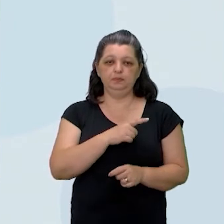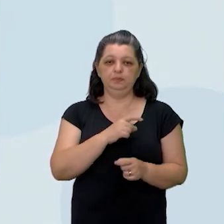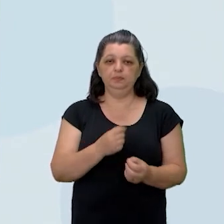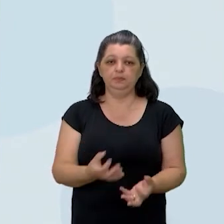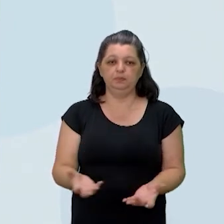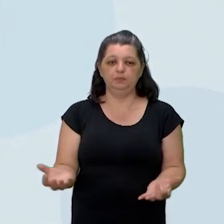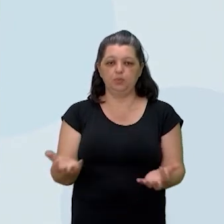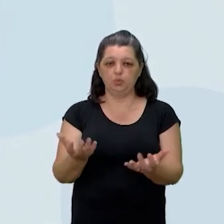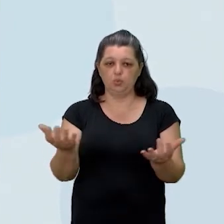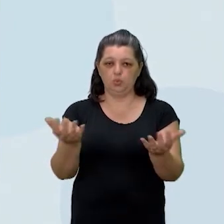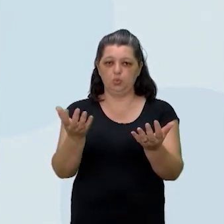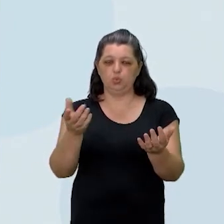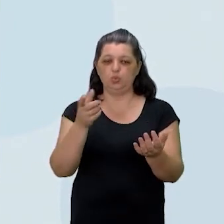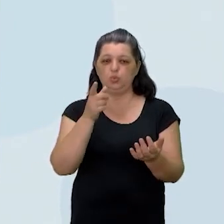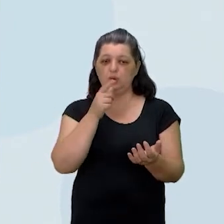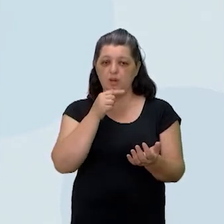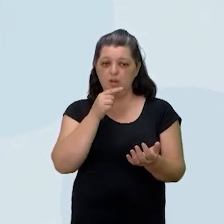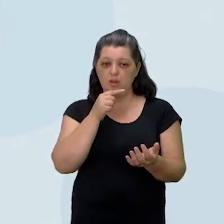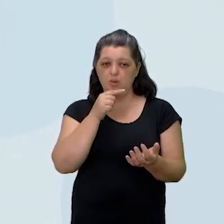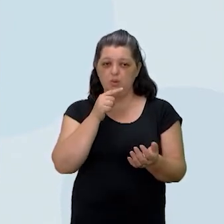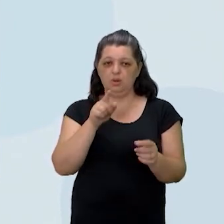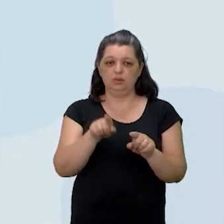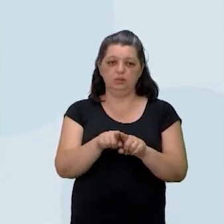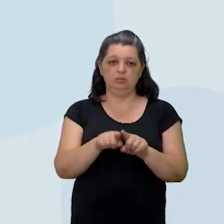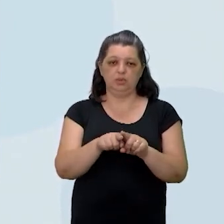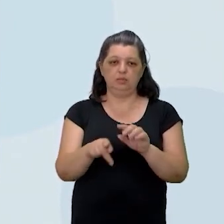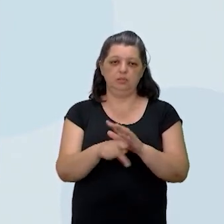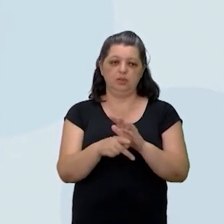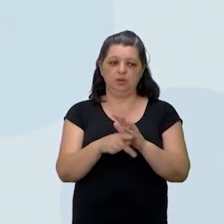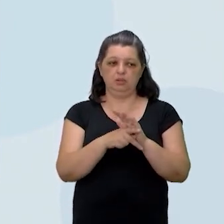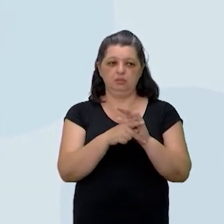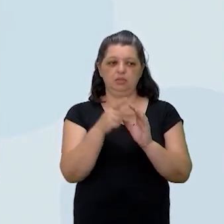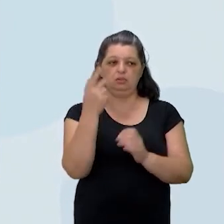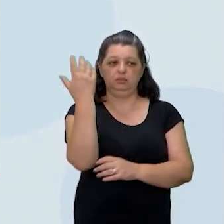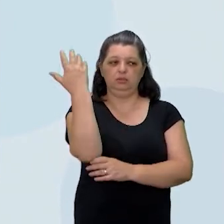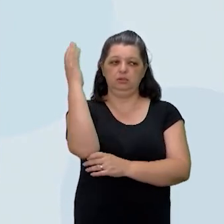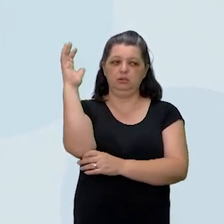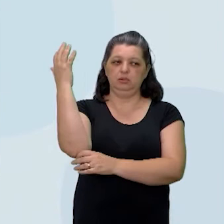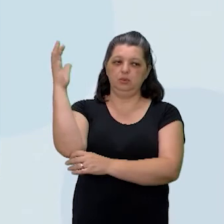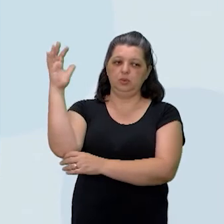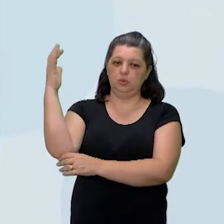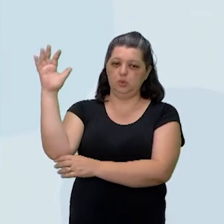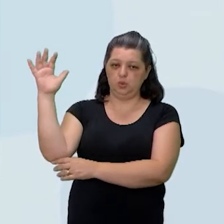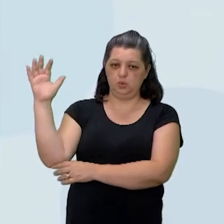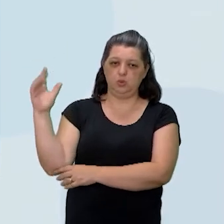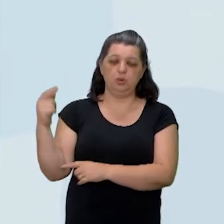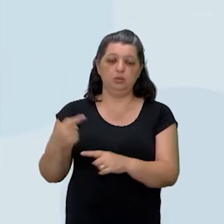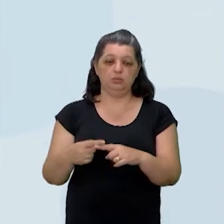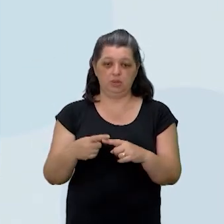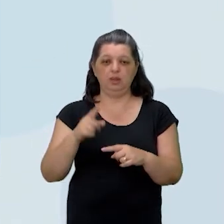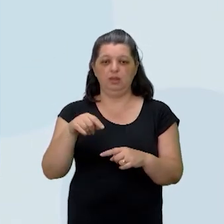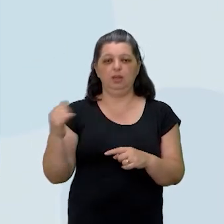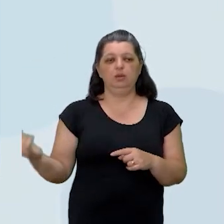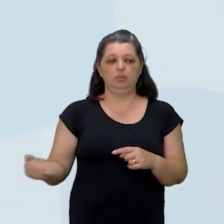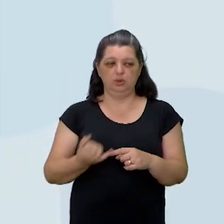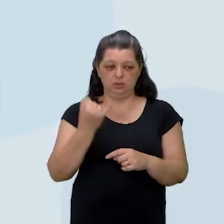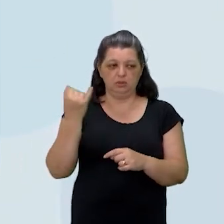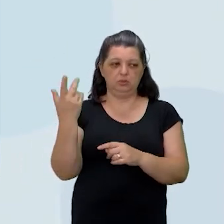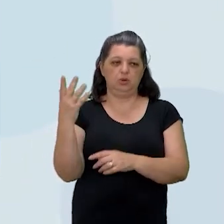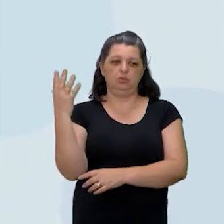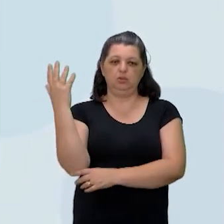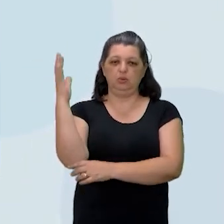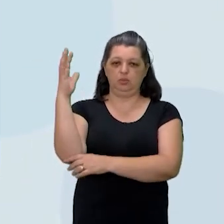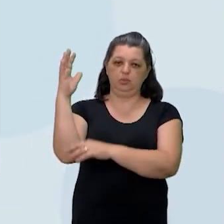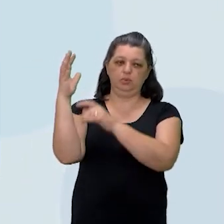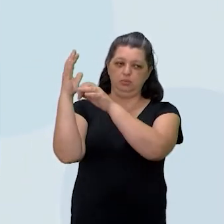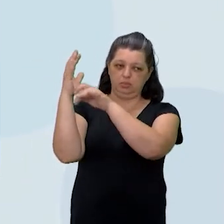evaporação da água também aqui da vegetação. Isso é importante porque os vegetais transpiram, né? Os